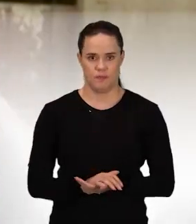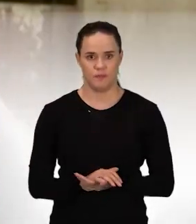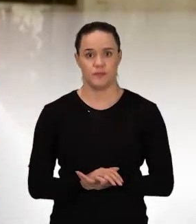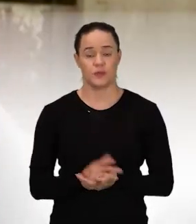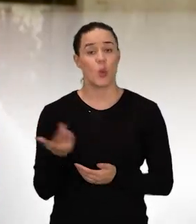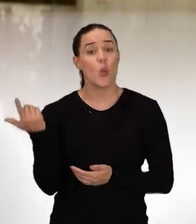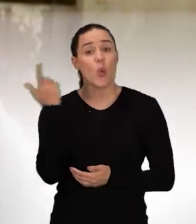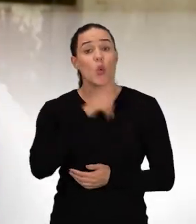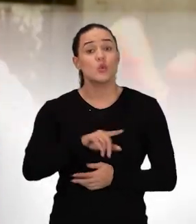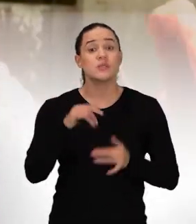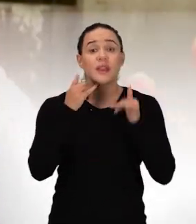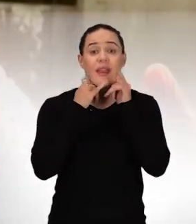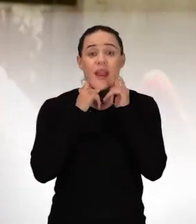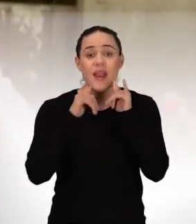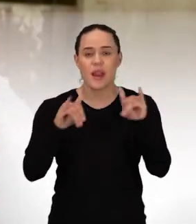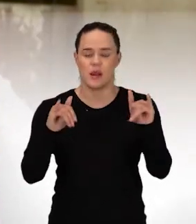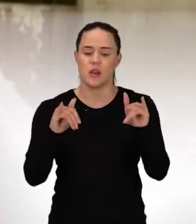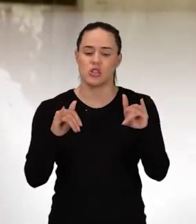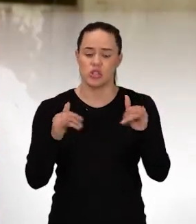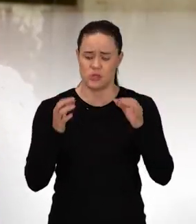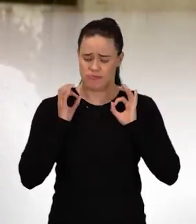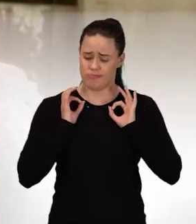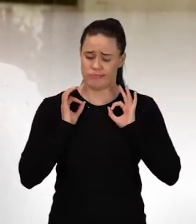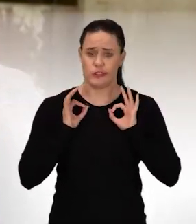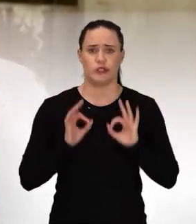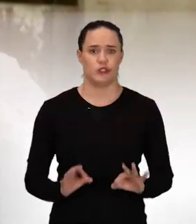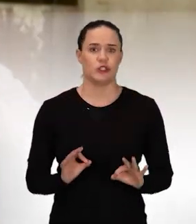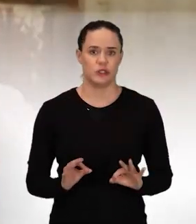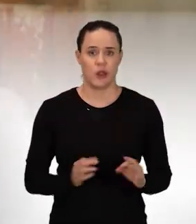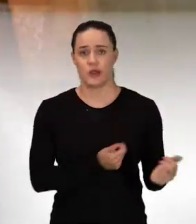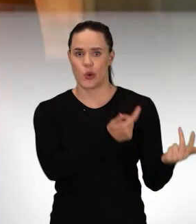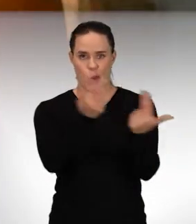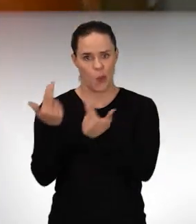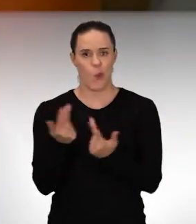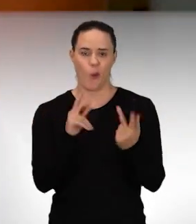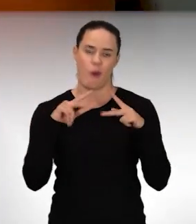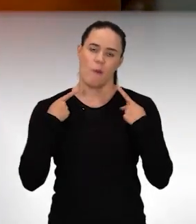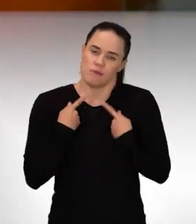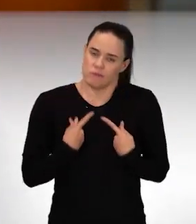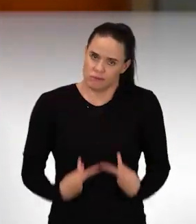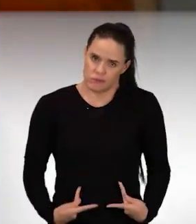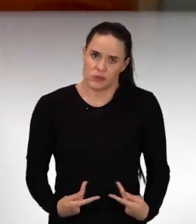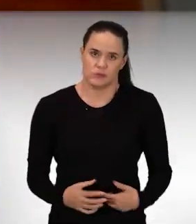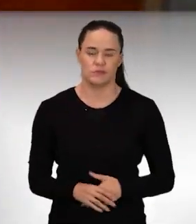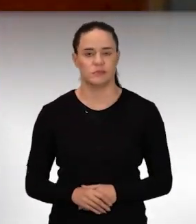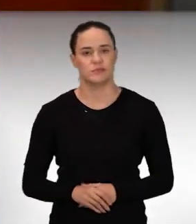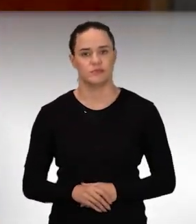energia, eu acredito que a gente vai ter uma dignidade, né? Como todo humano tem direito.